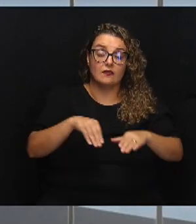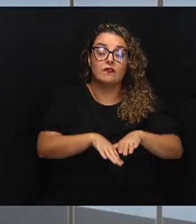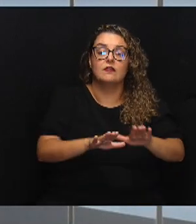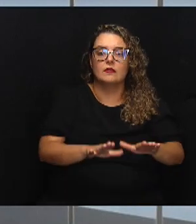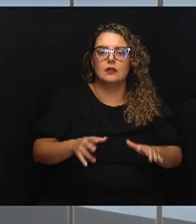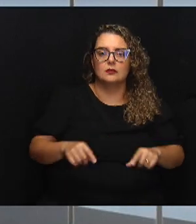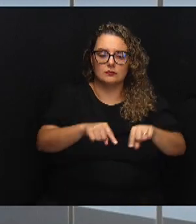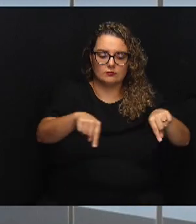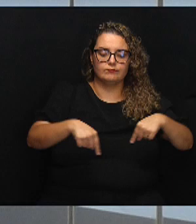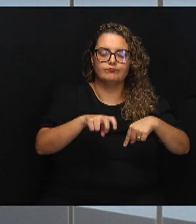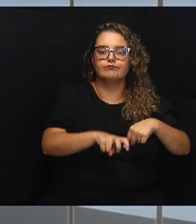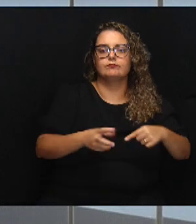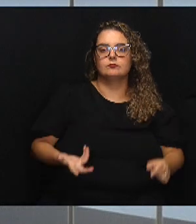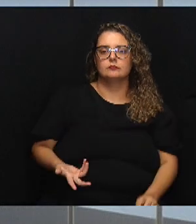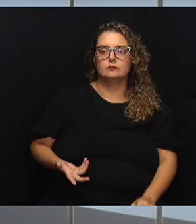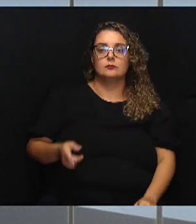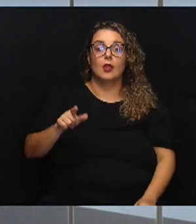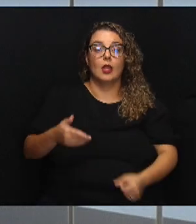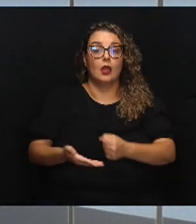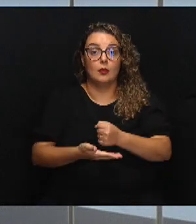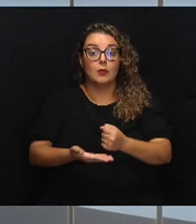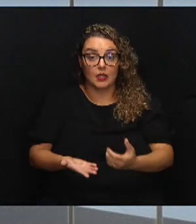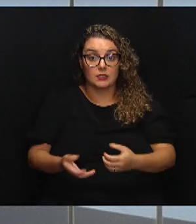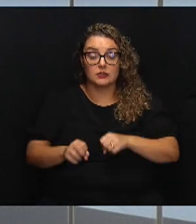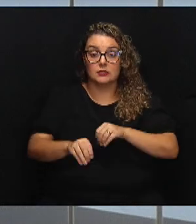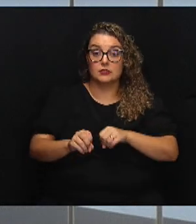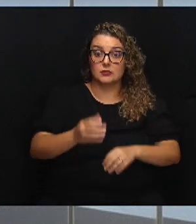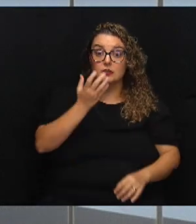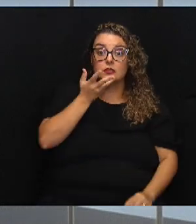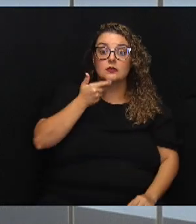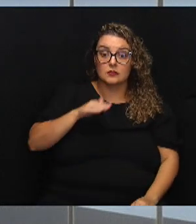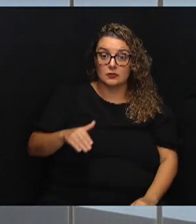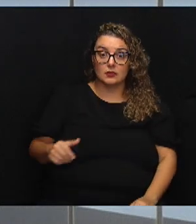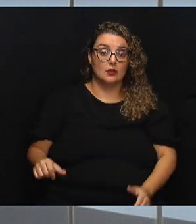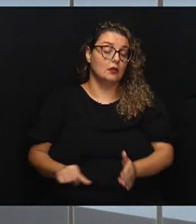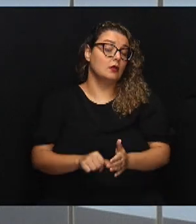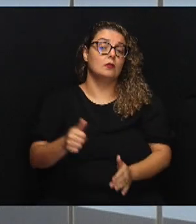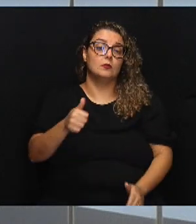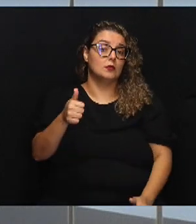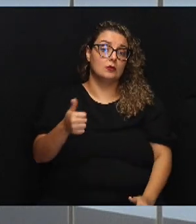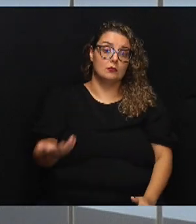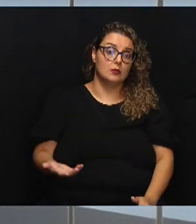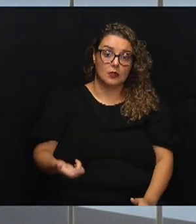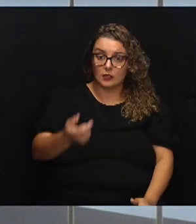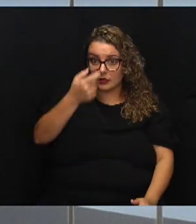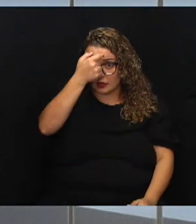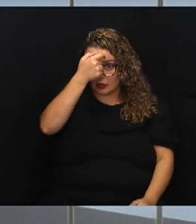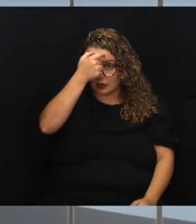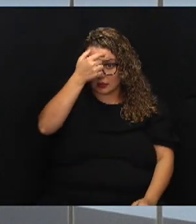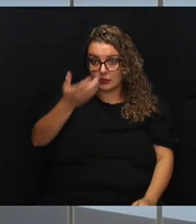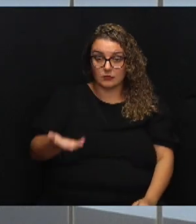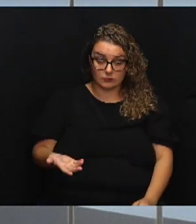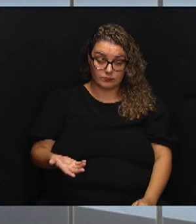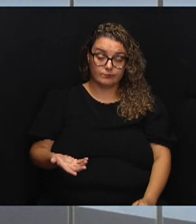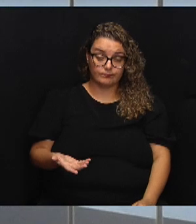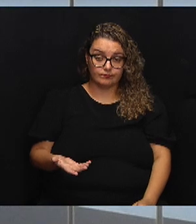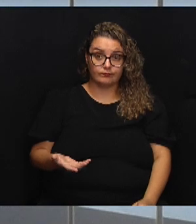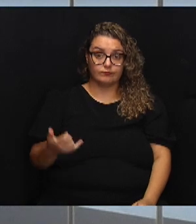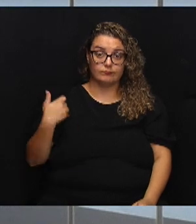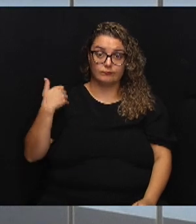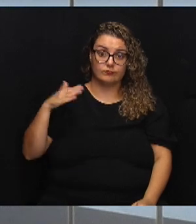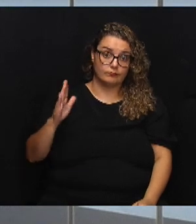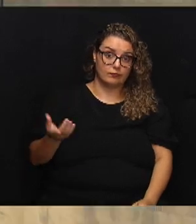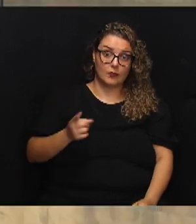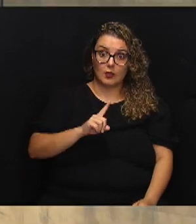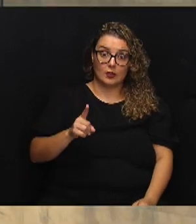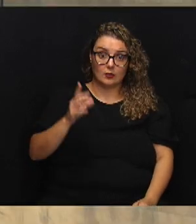a criança, ela é a base. Se você educa aquela criança, ela é a primeira a se conscientizar e tornar um adulto que não vai cometer